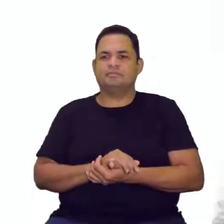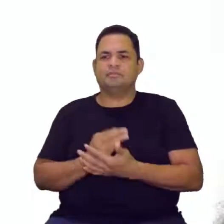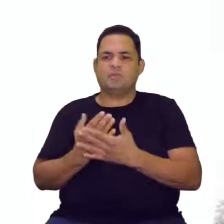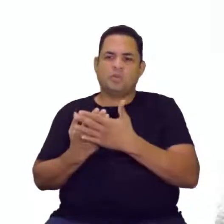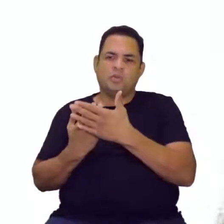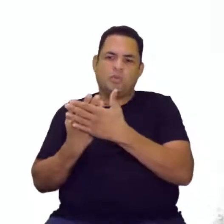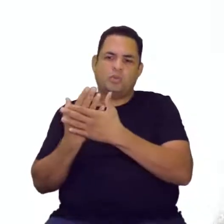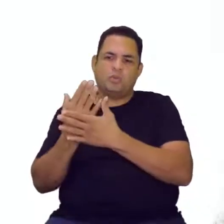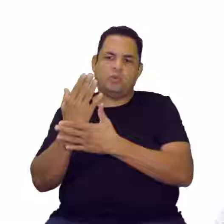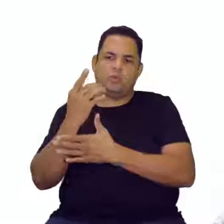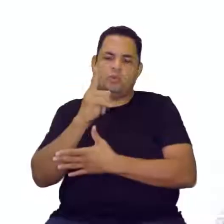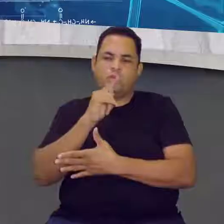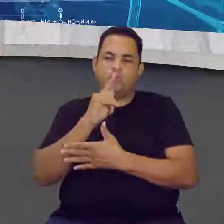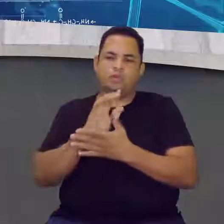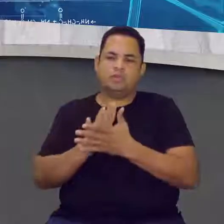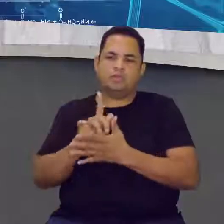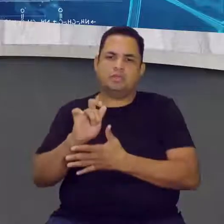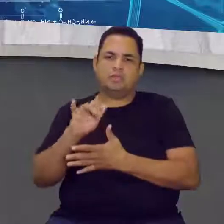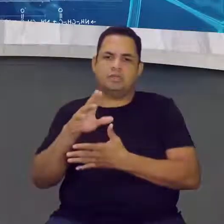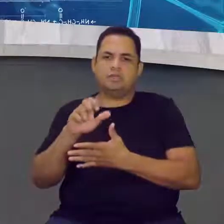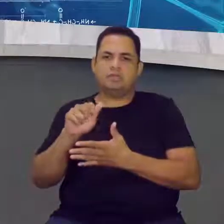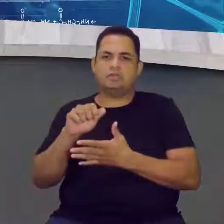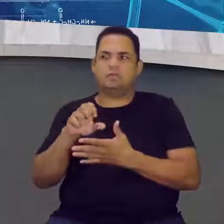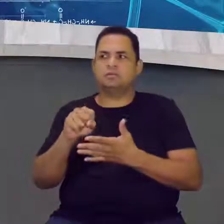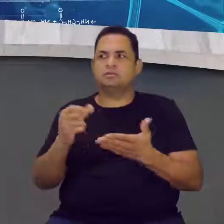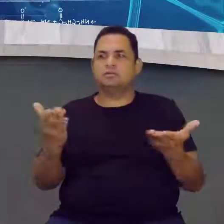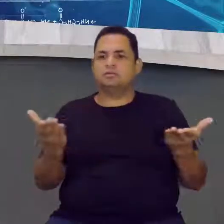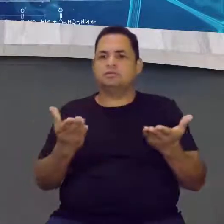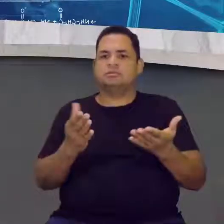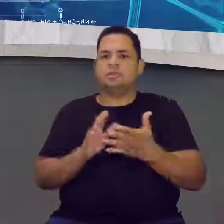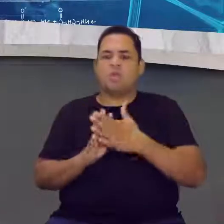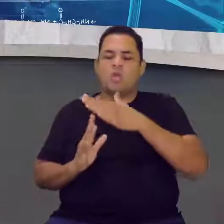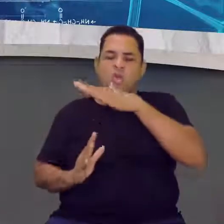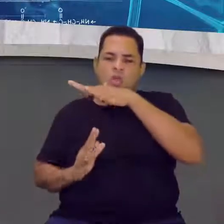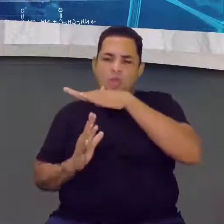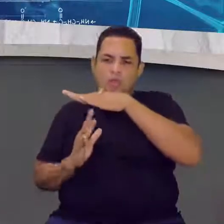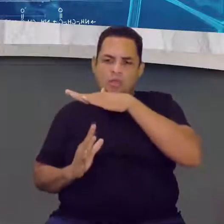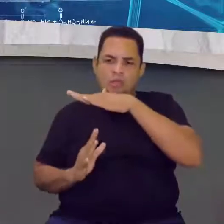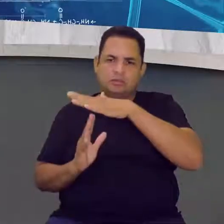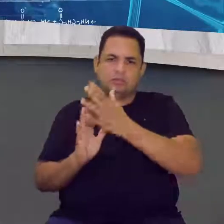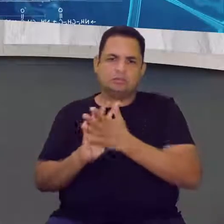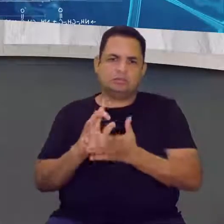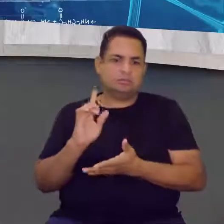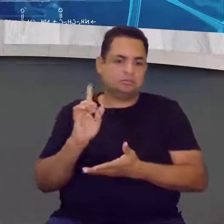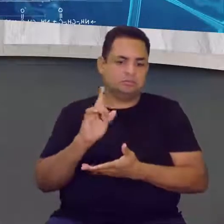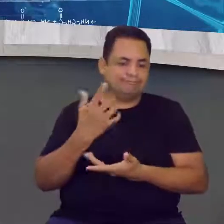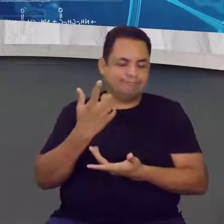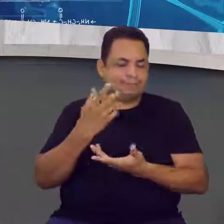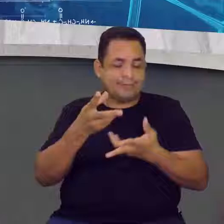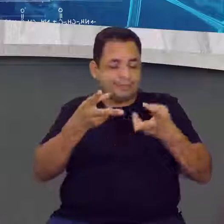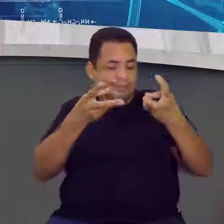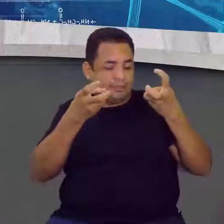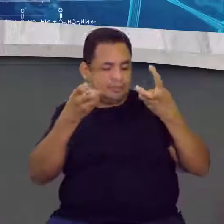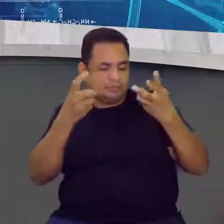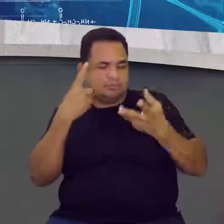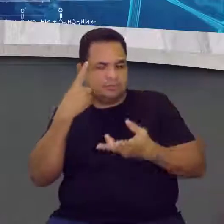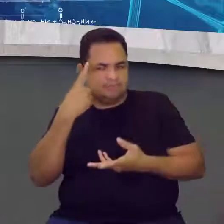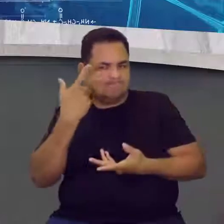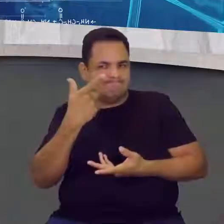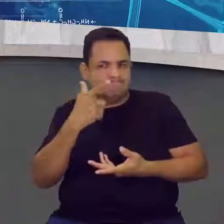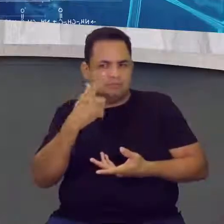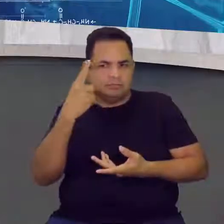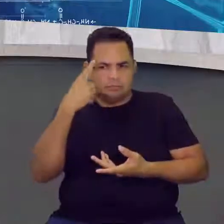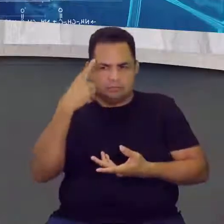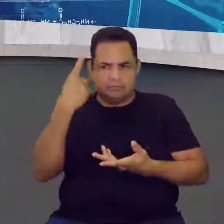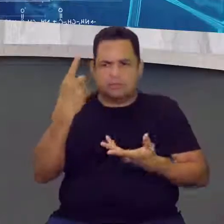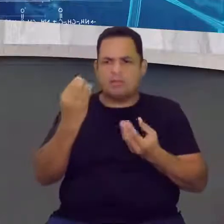um dos gases do efeito estufa. A gente às vezes não se toca, né? A gente não tem essa ideia.